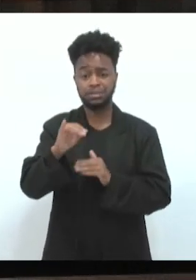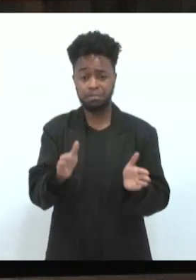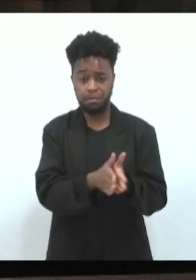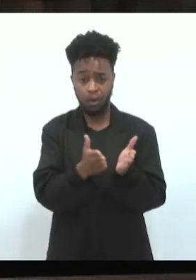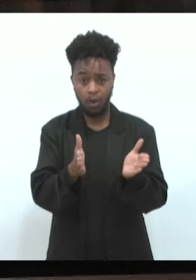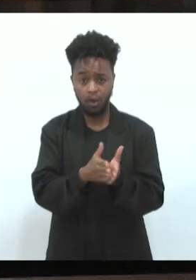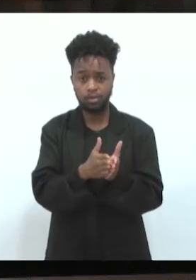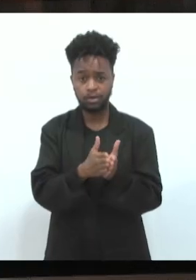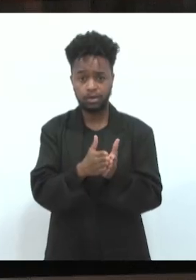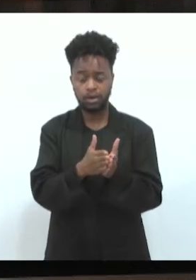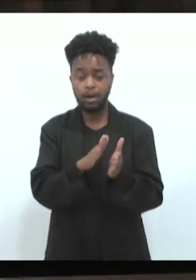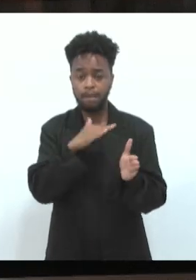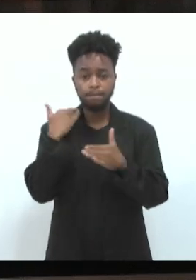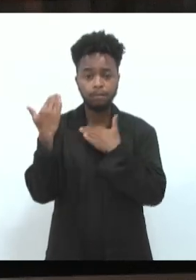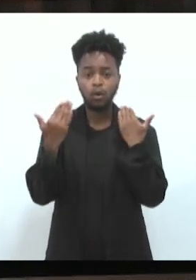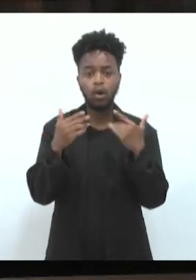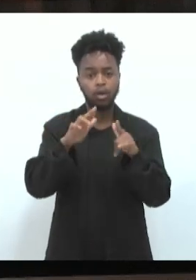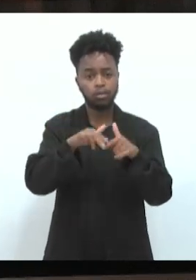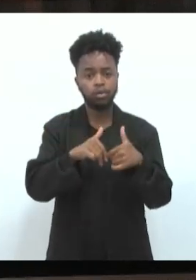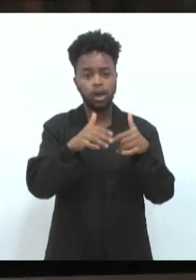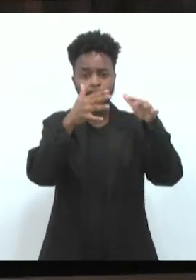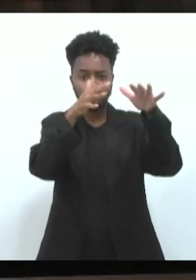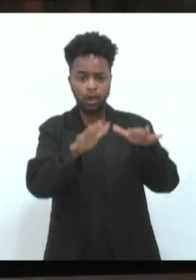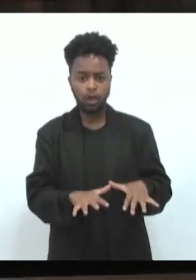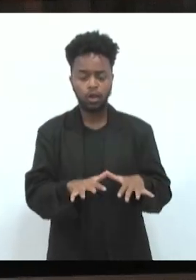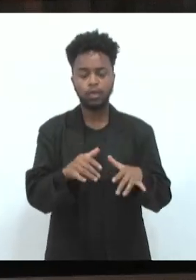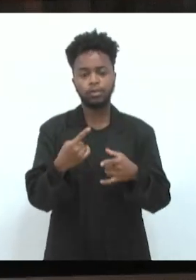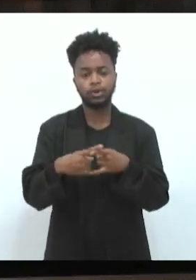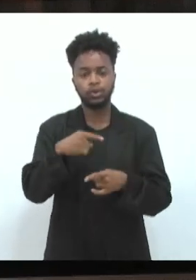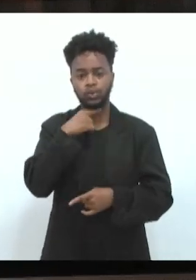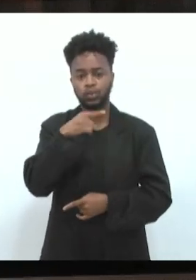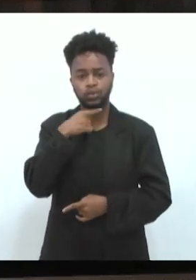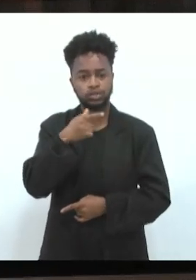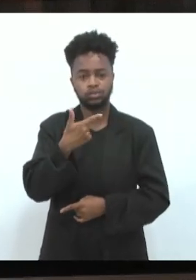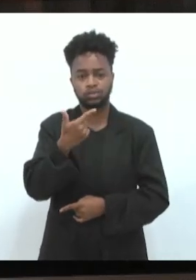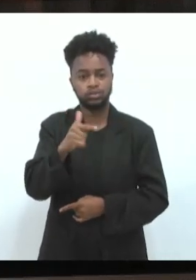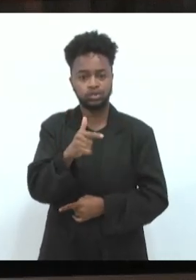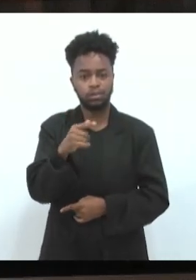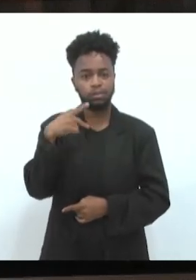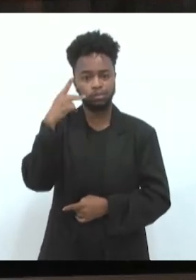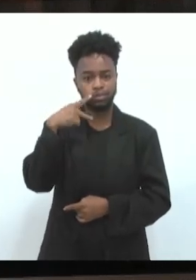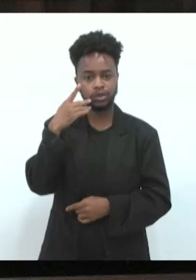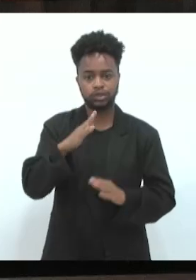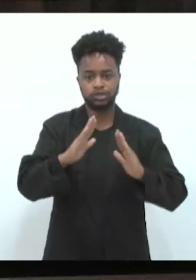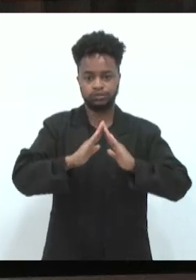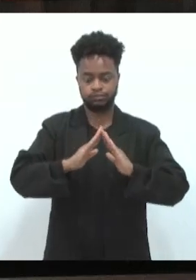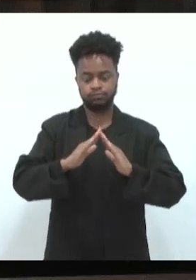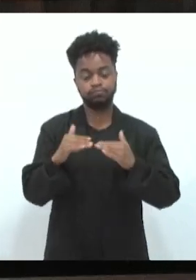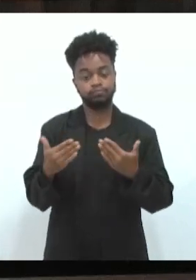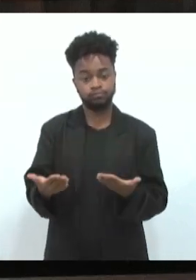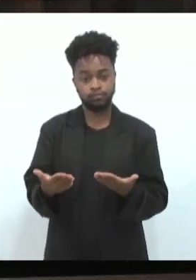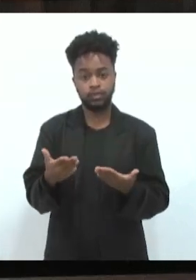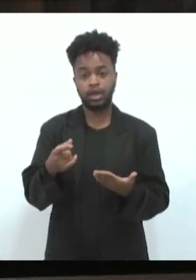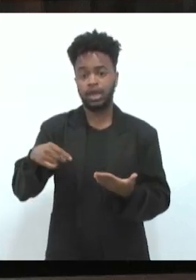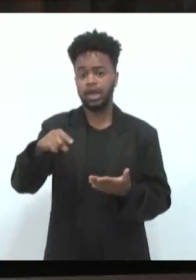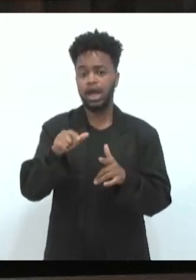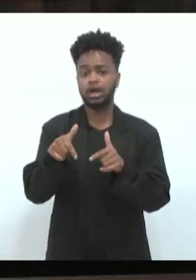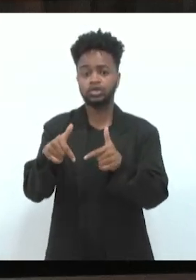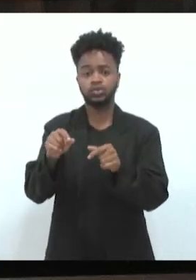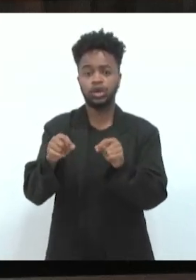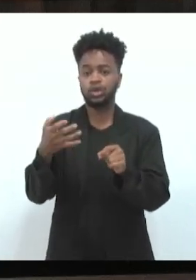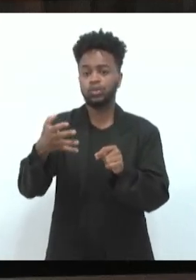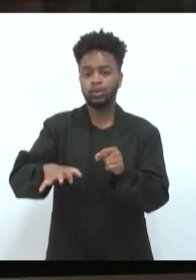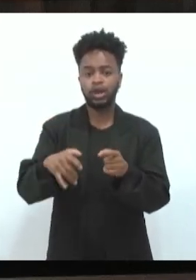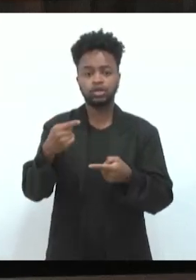pobre morre na tragédia porque não teve política habitacional. E o que estão fazendo lá, de não querer discutir o